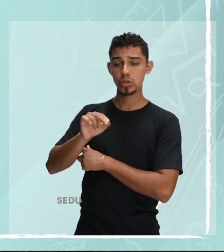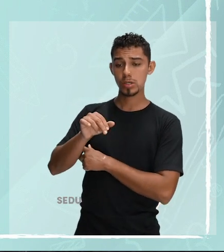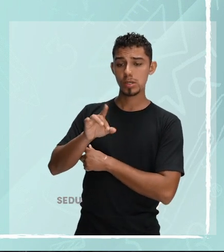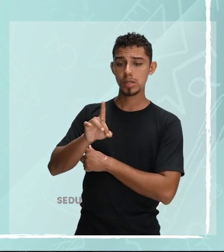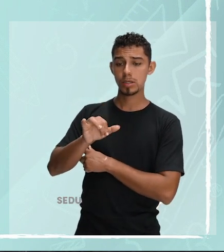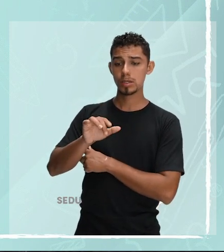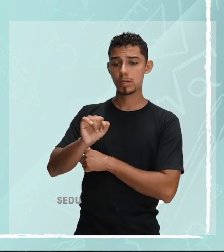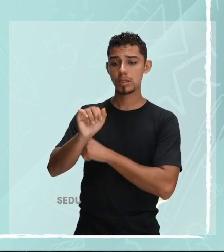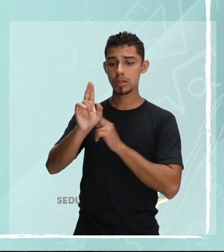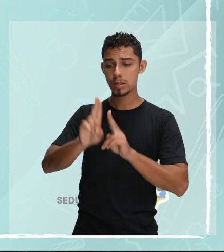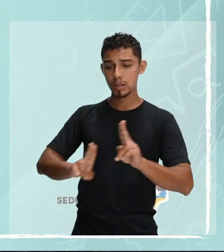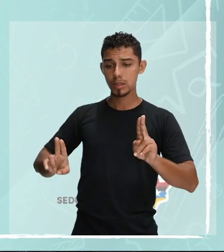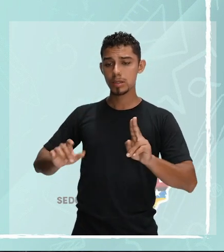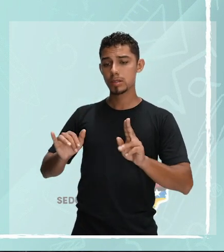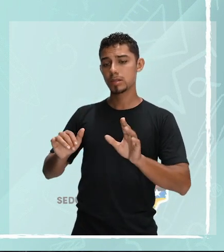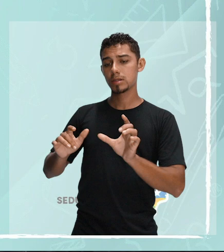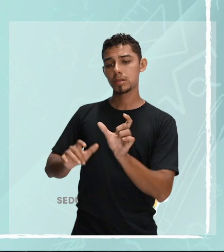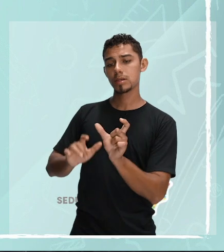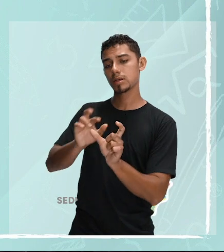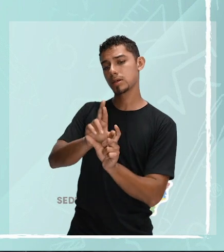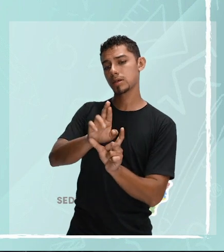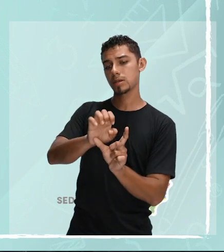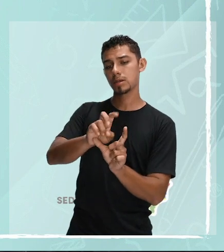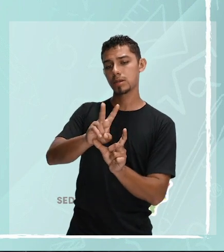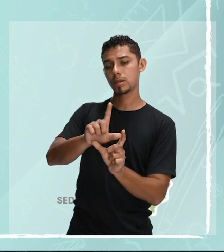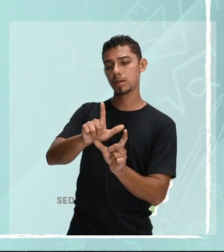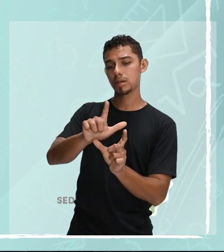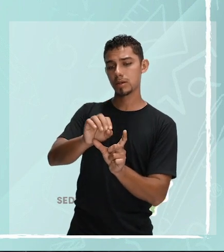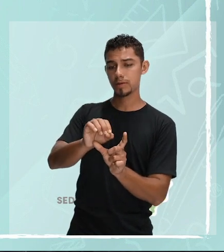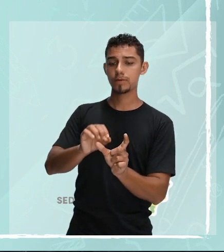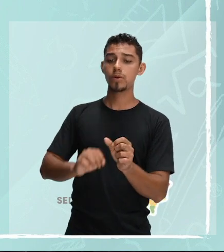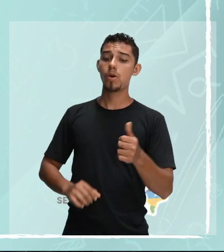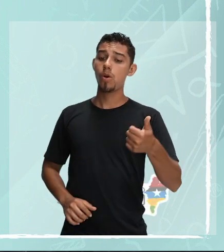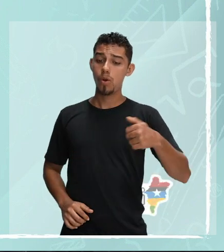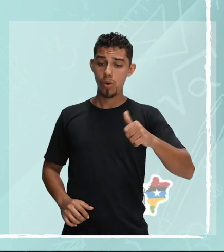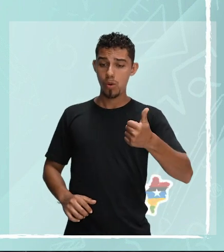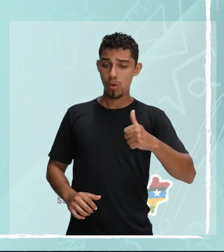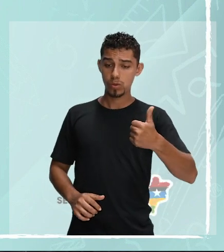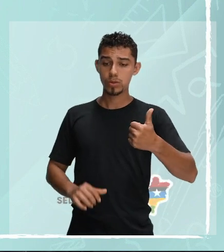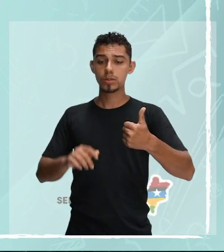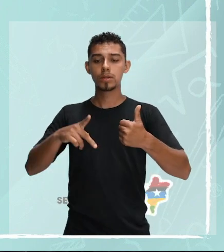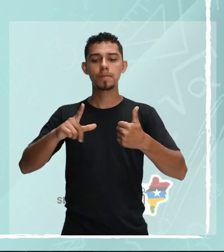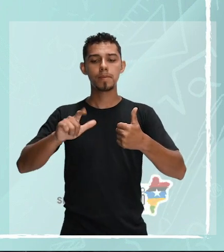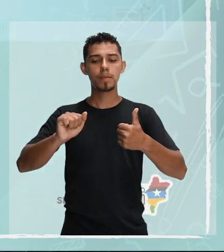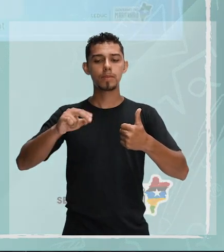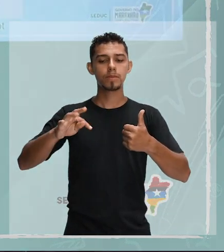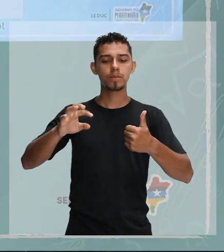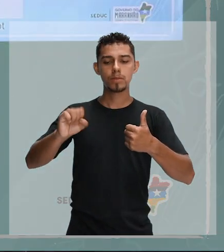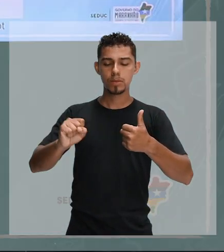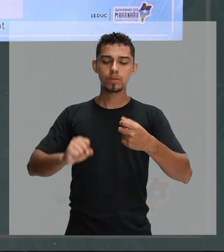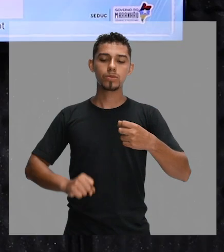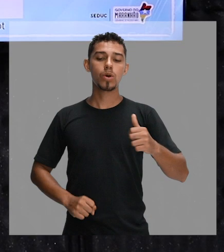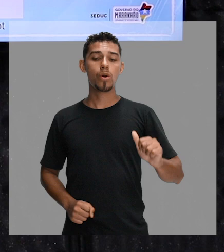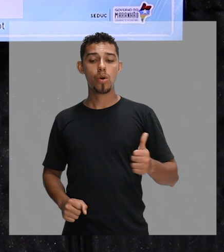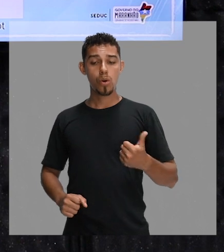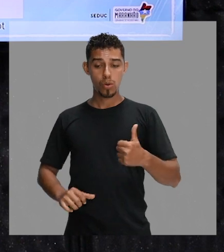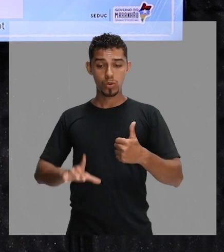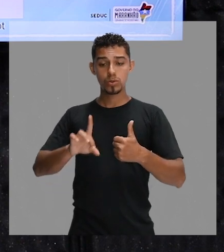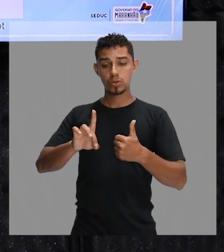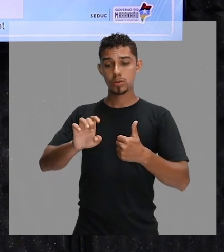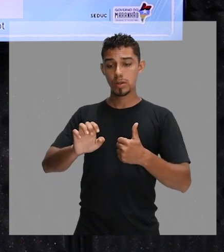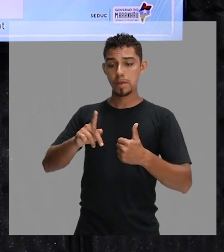no nosso território, sendo 11 planaltos, 11 depressões e